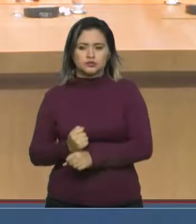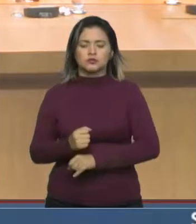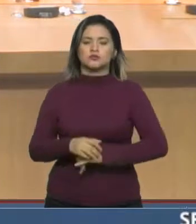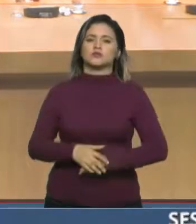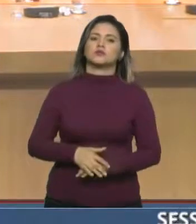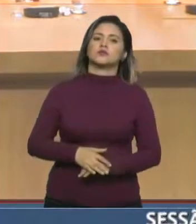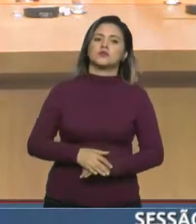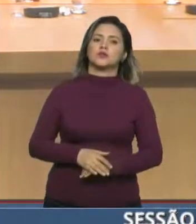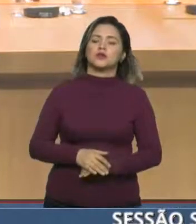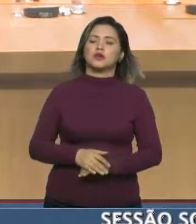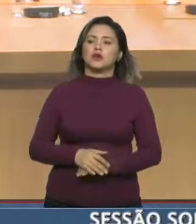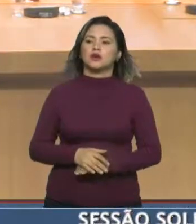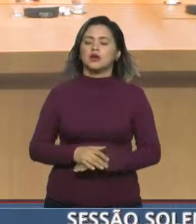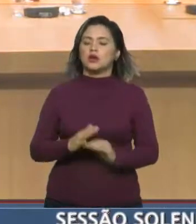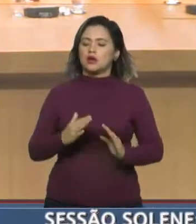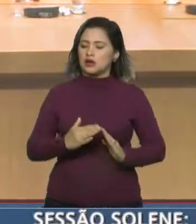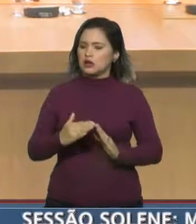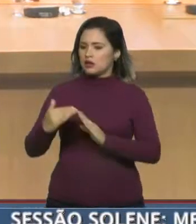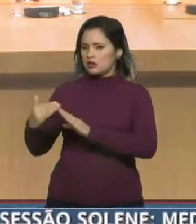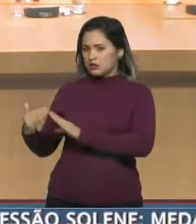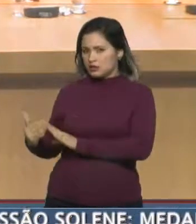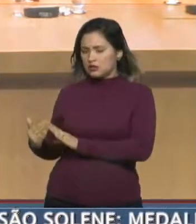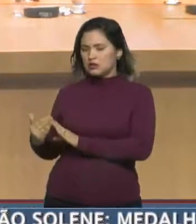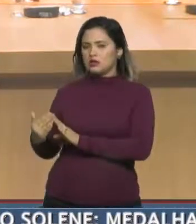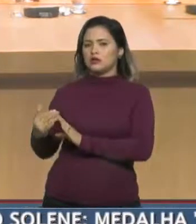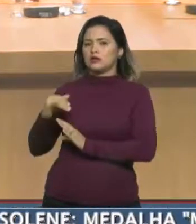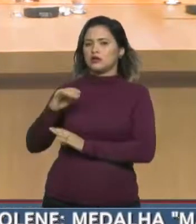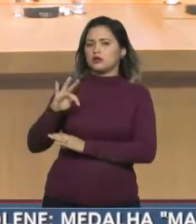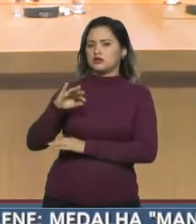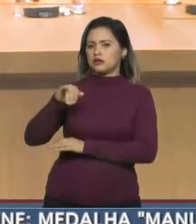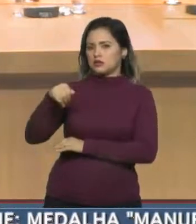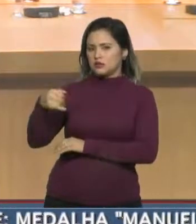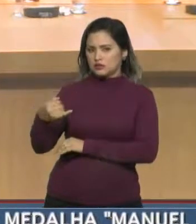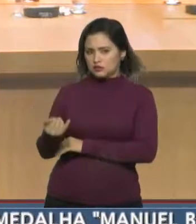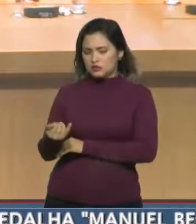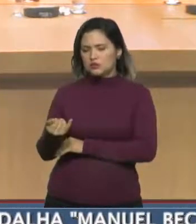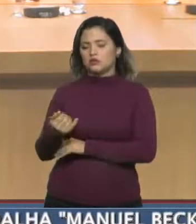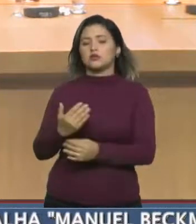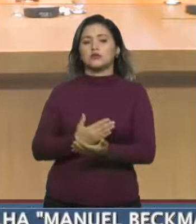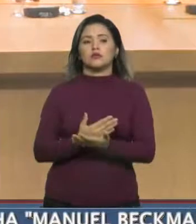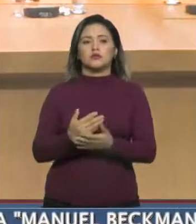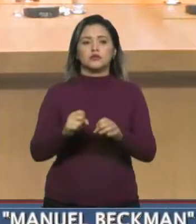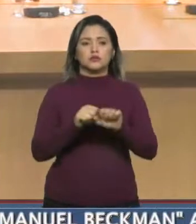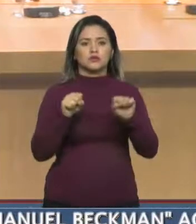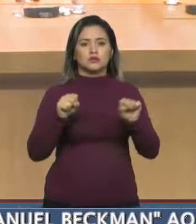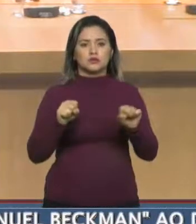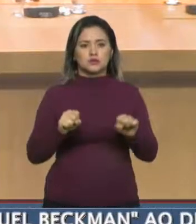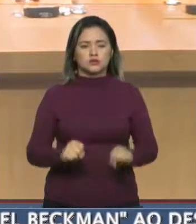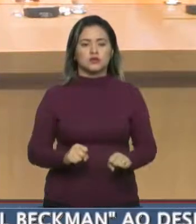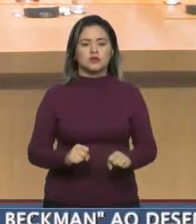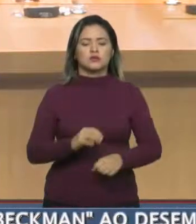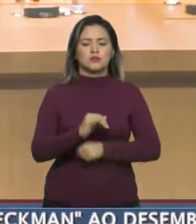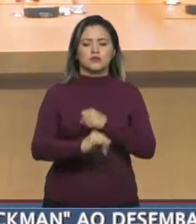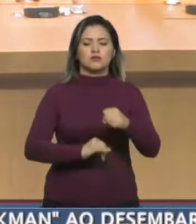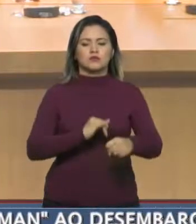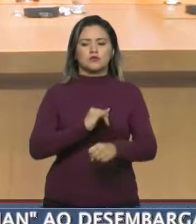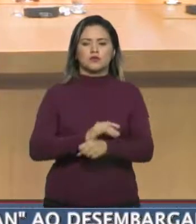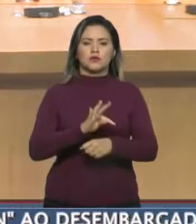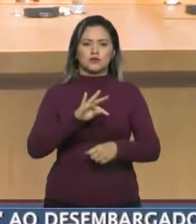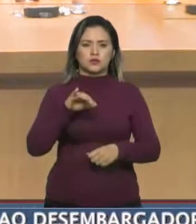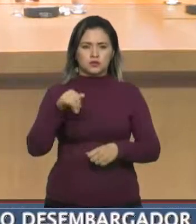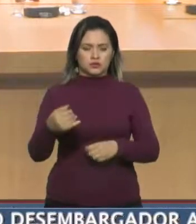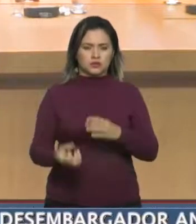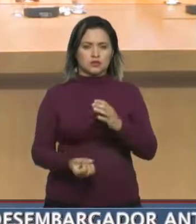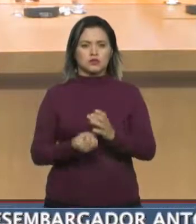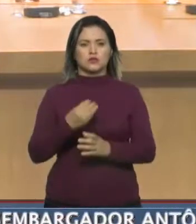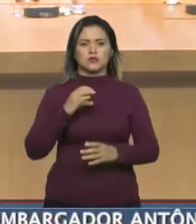gabinetes, salas e outros espaços. Iniciou o sistema de informatização do Tribunal de Justiça com a criação do CPD,